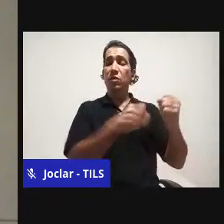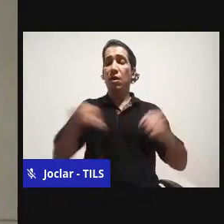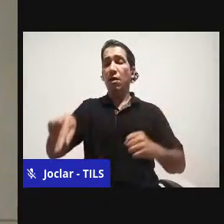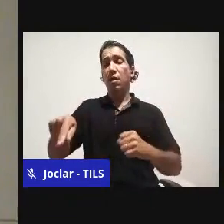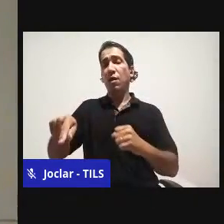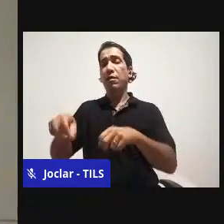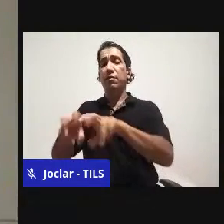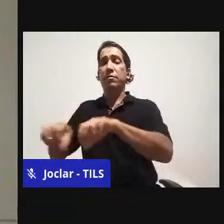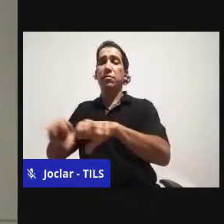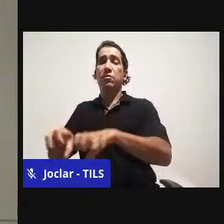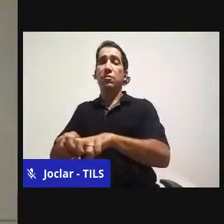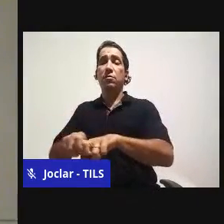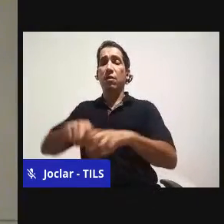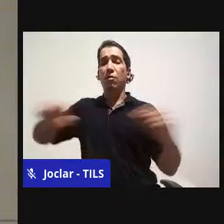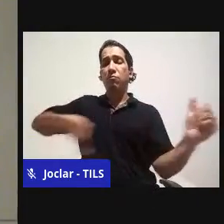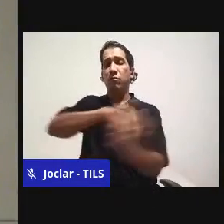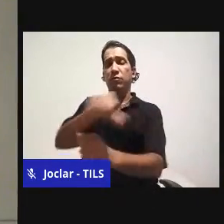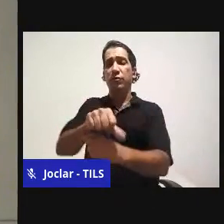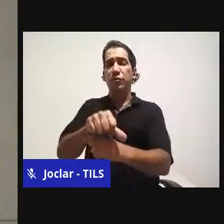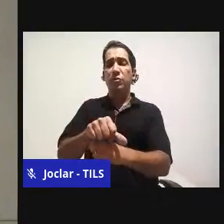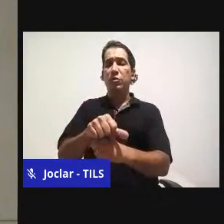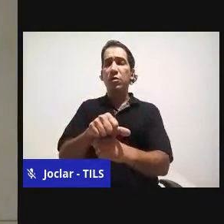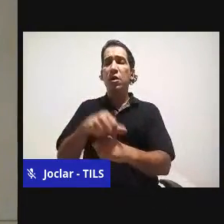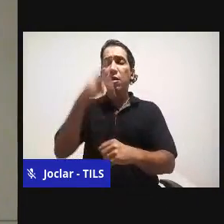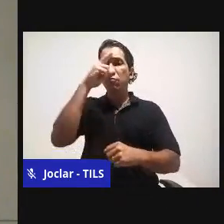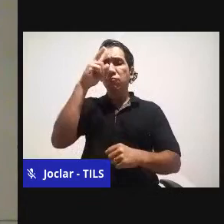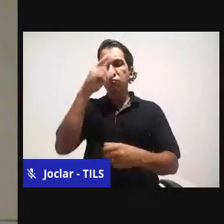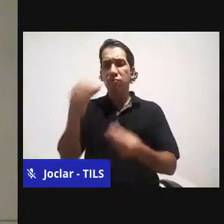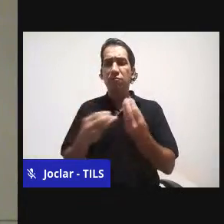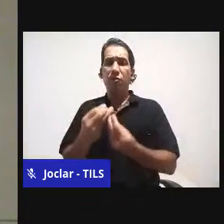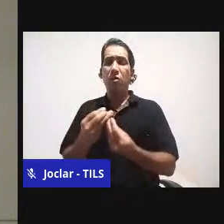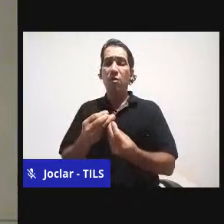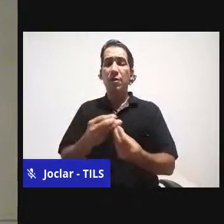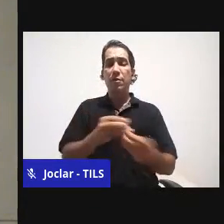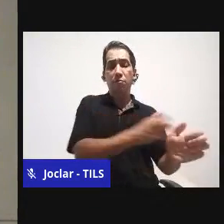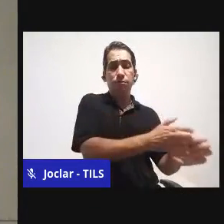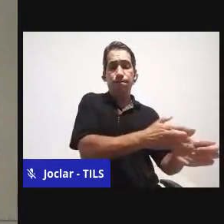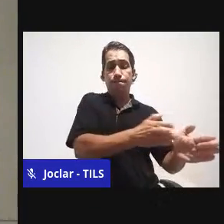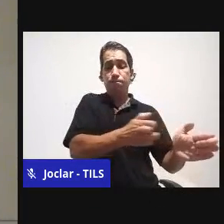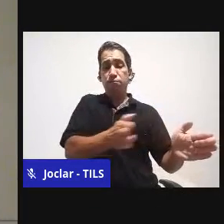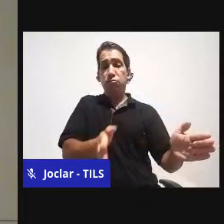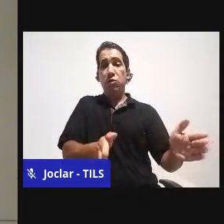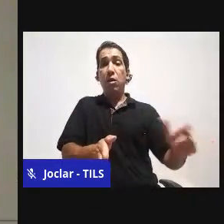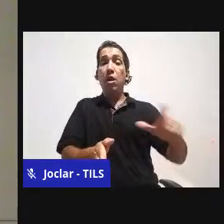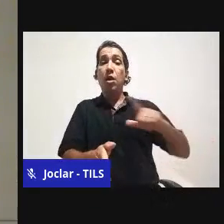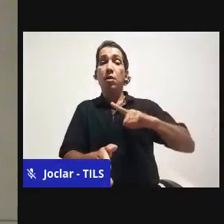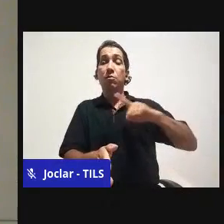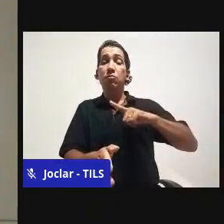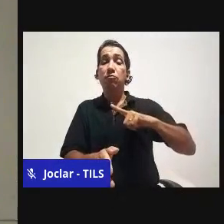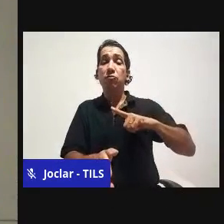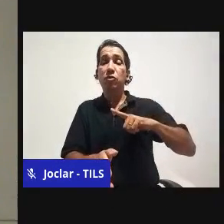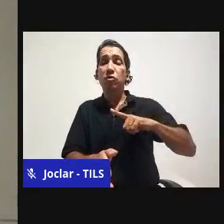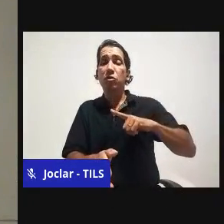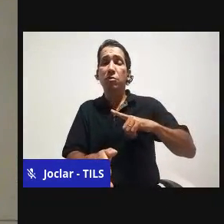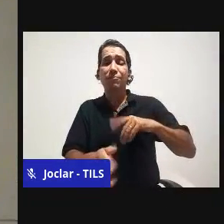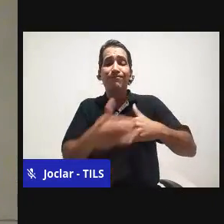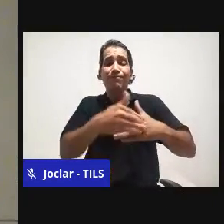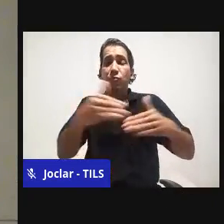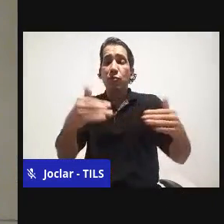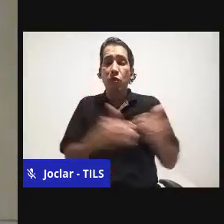disruptiva, tudo o que nós tínhamos até agora. O problema é que nós temos, e foi muito